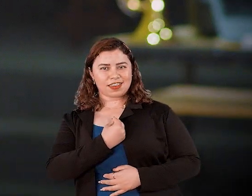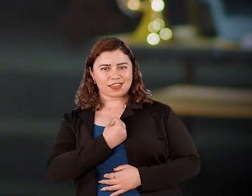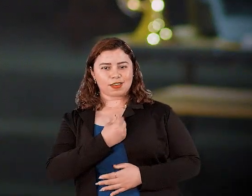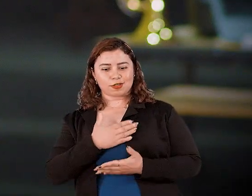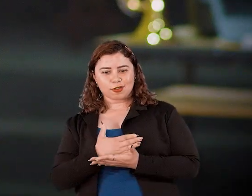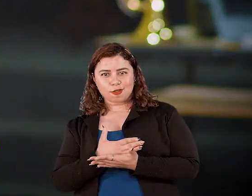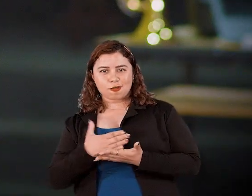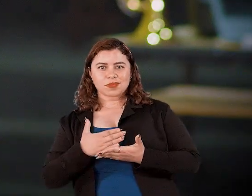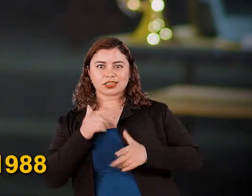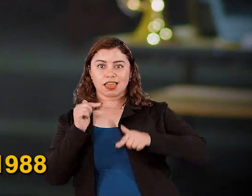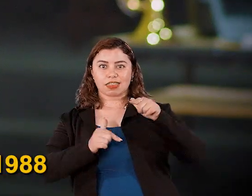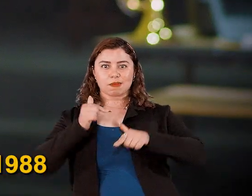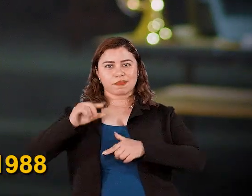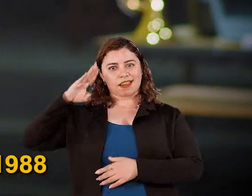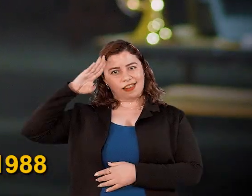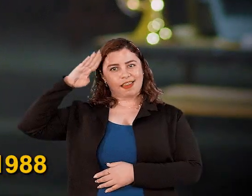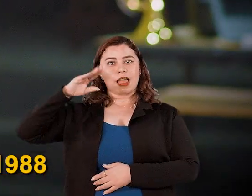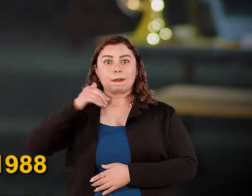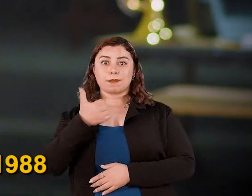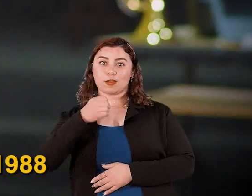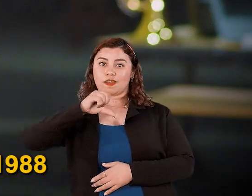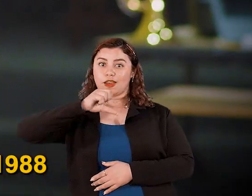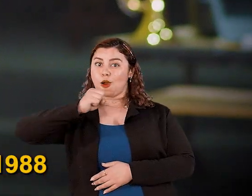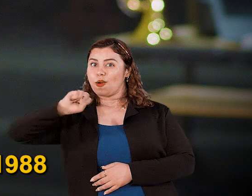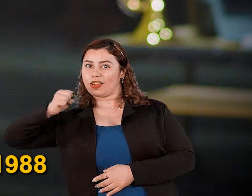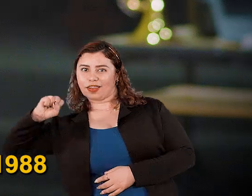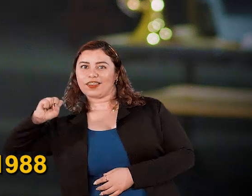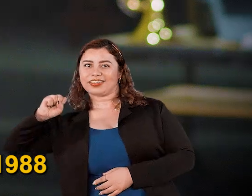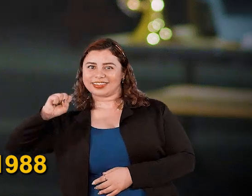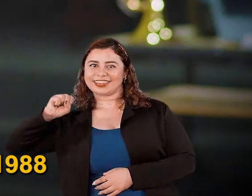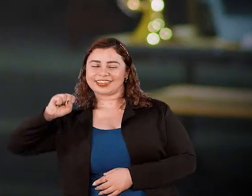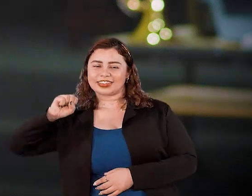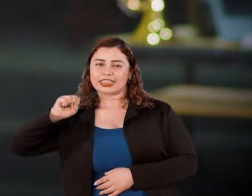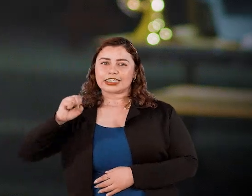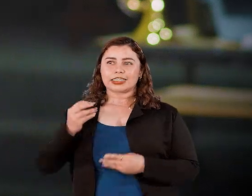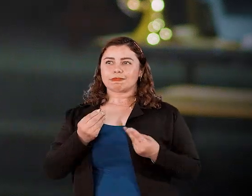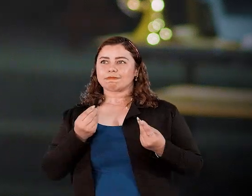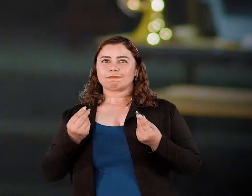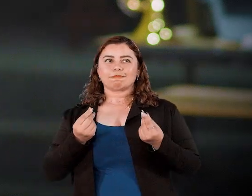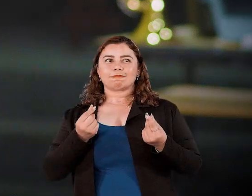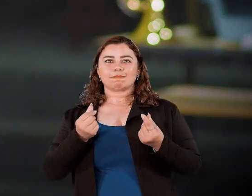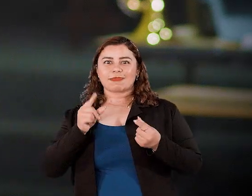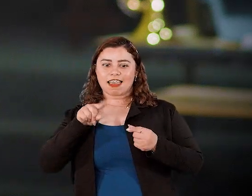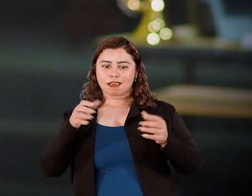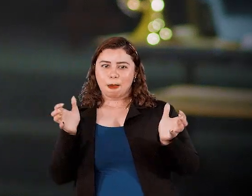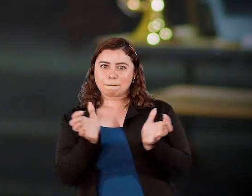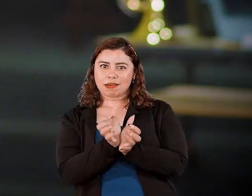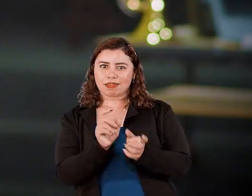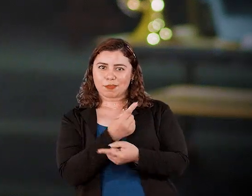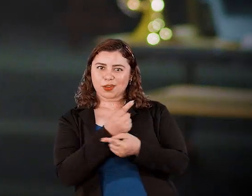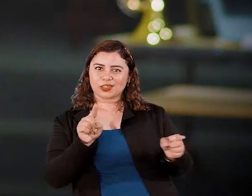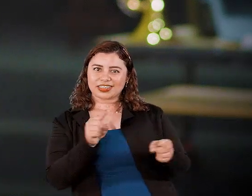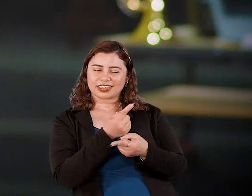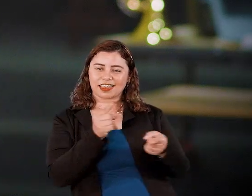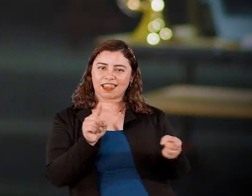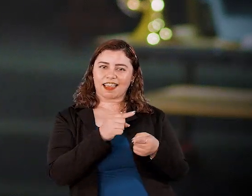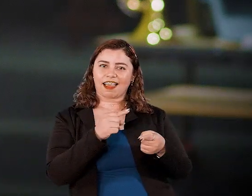vida assim a partir do momento que eu fui servir ao Exército, em 1988, e cuja banda de